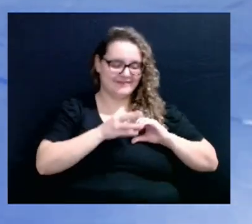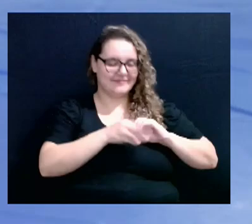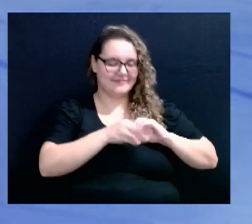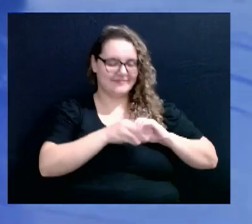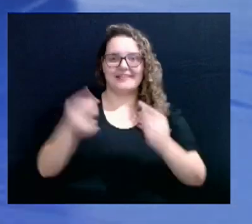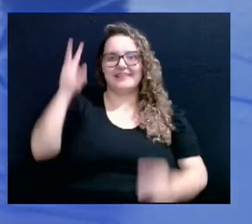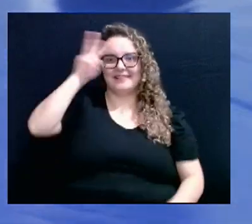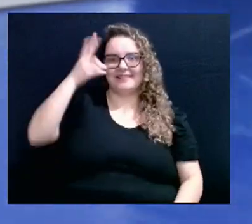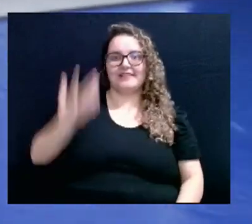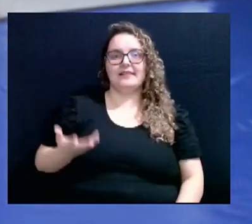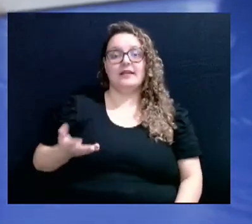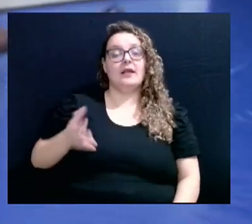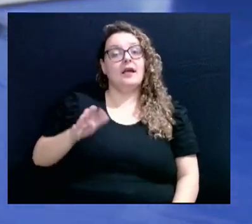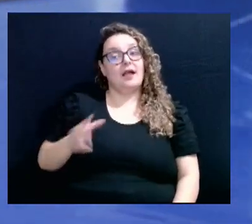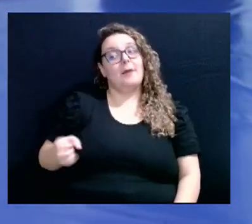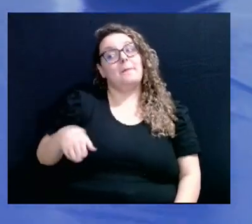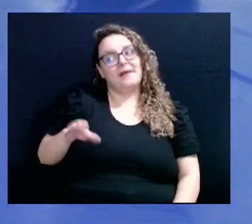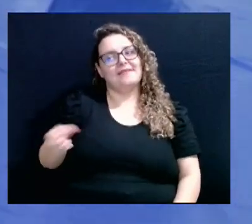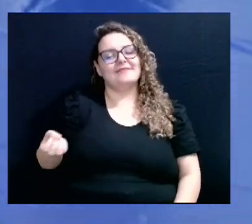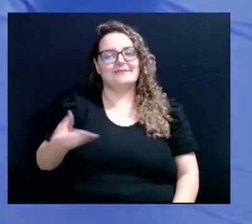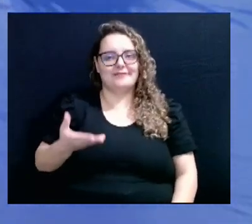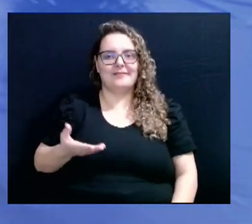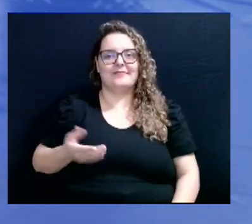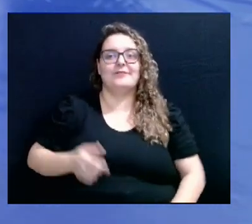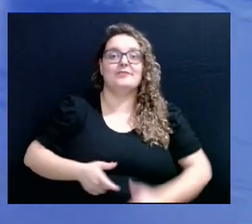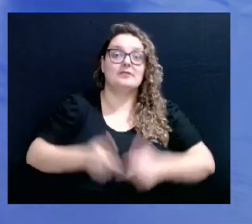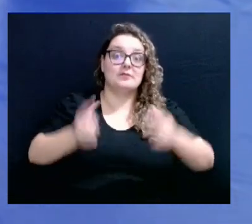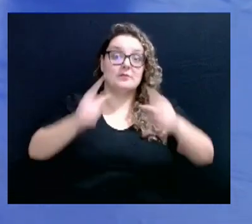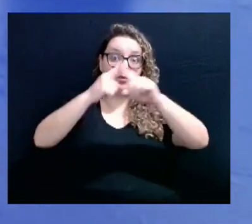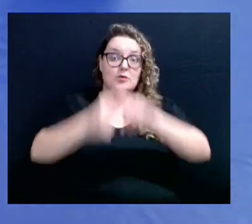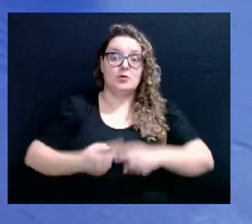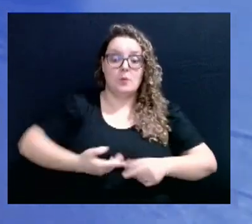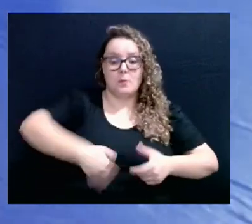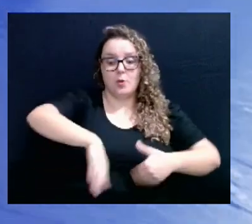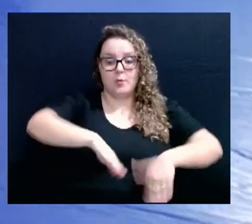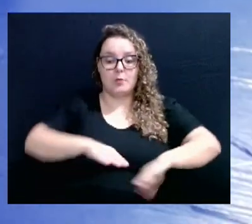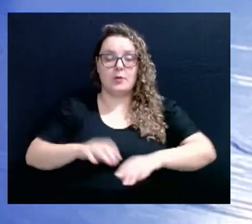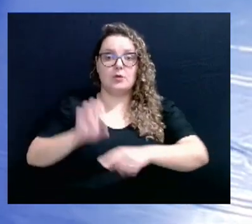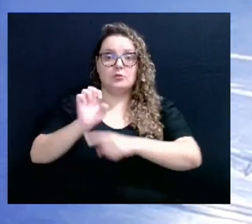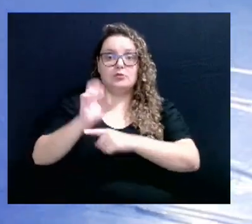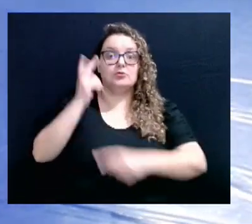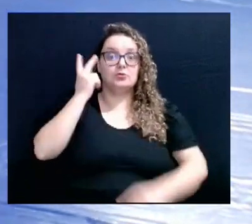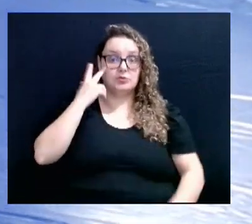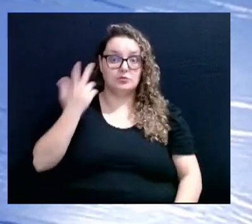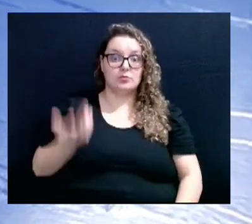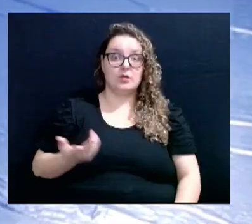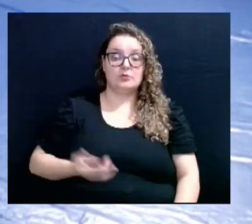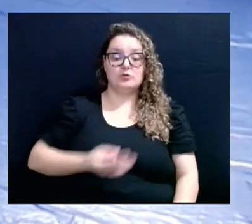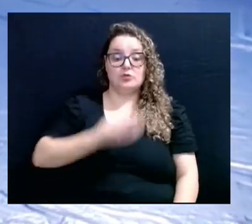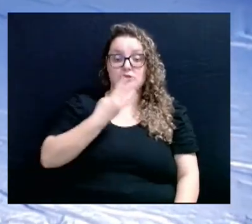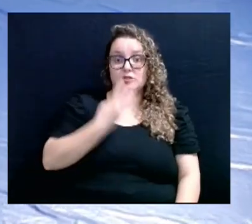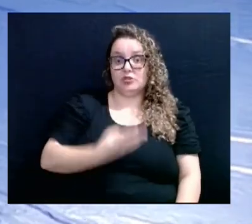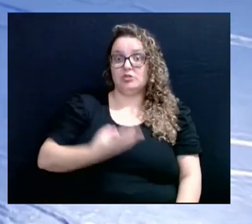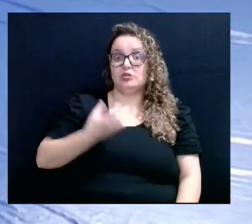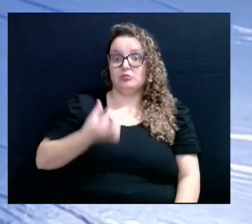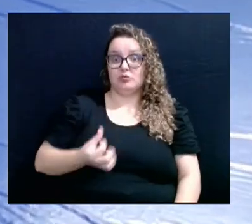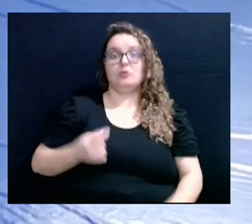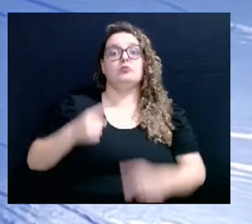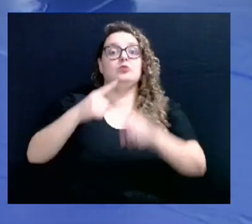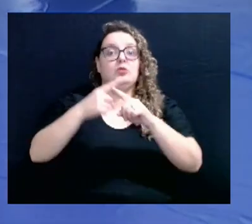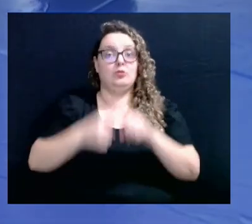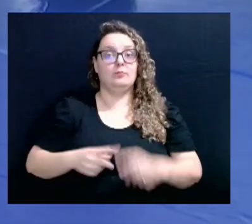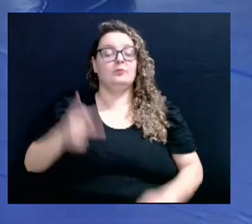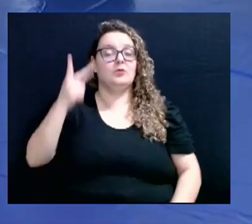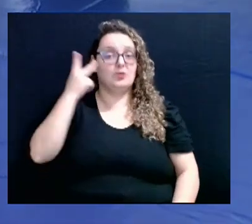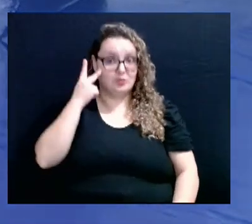mais recente foi no maior campeonato de Kung Fu do estado de São Paulo, o 36º Campeonato Paulista,